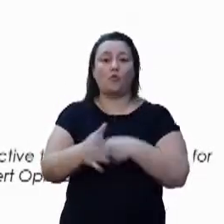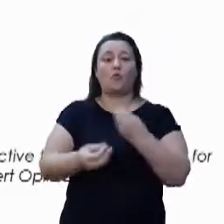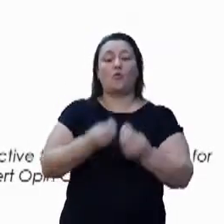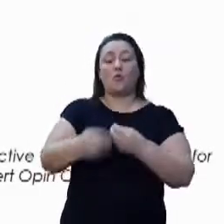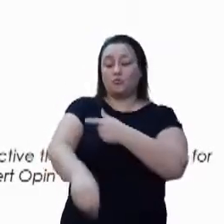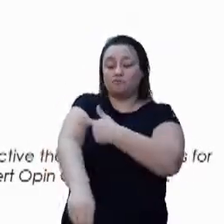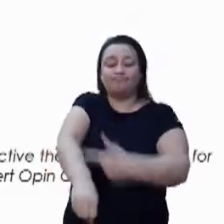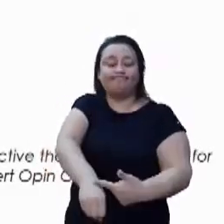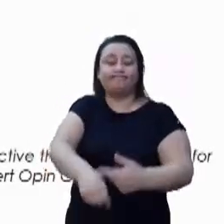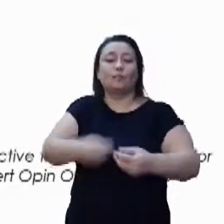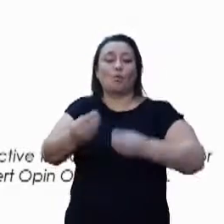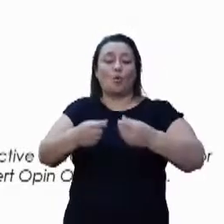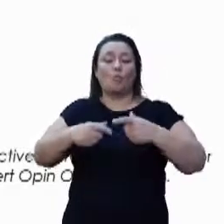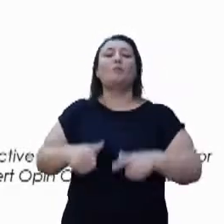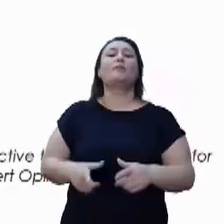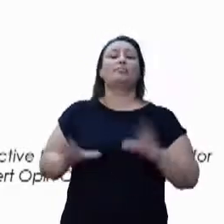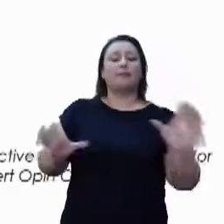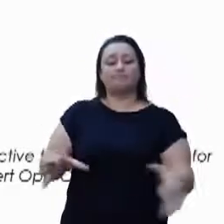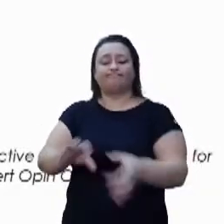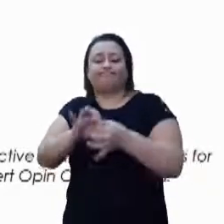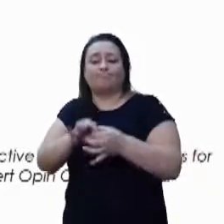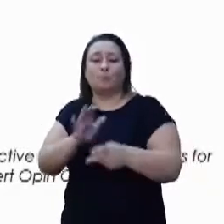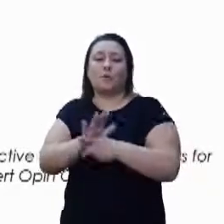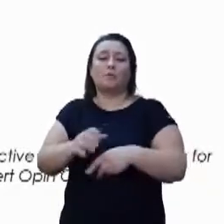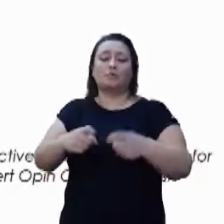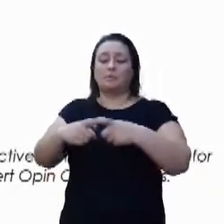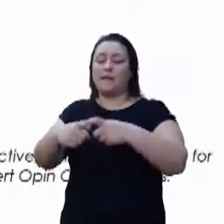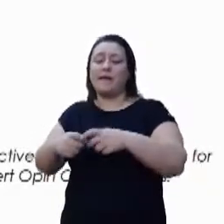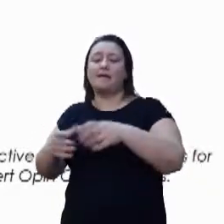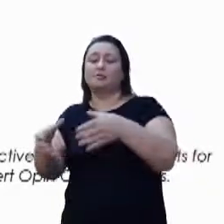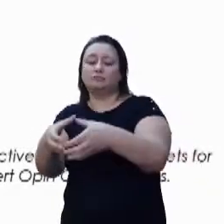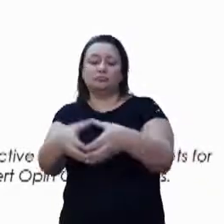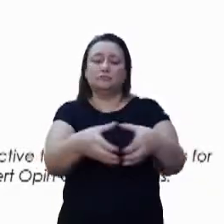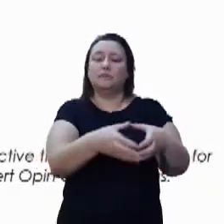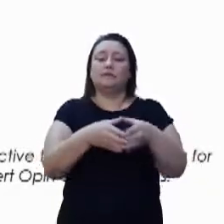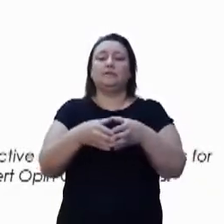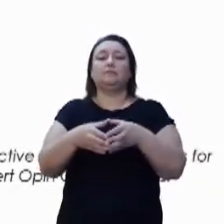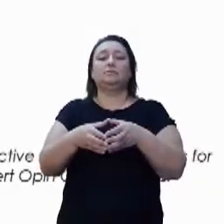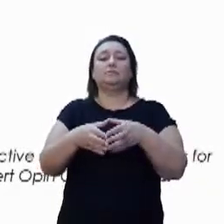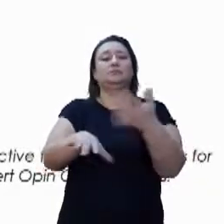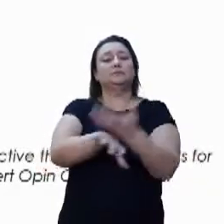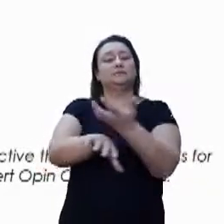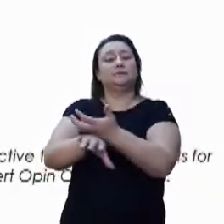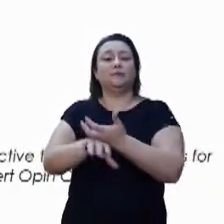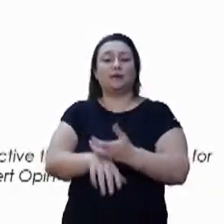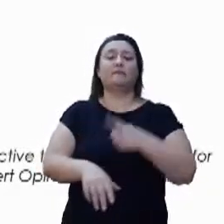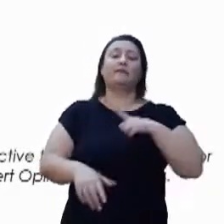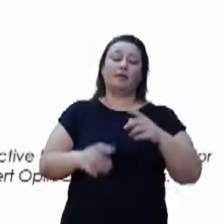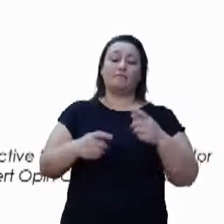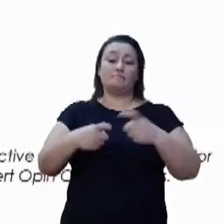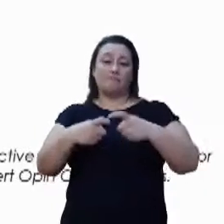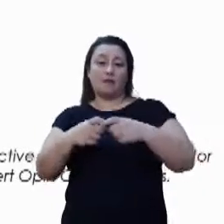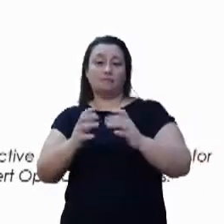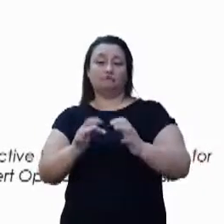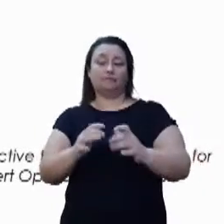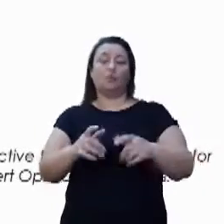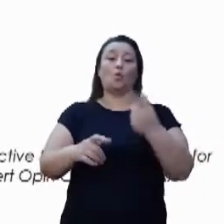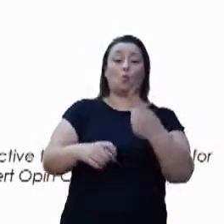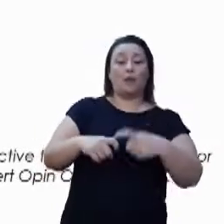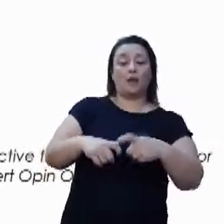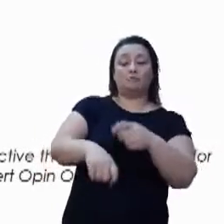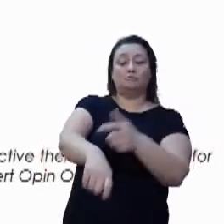sintomático e envolver uma equipe multidisciplinar, que aí vai ser composta por um neurologista, um